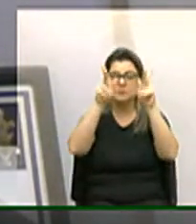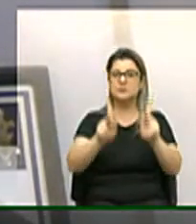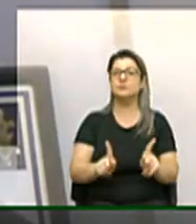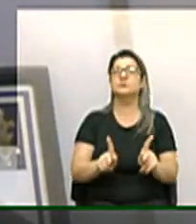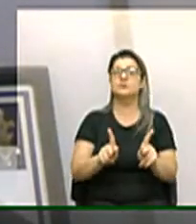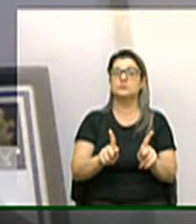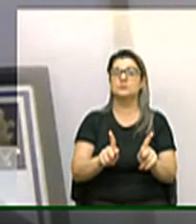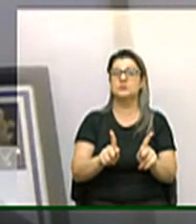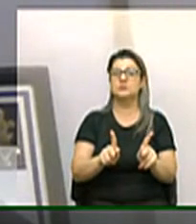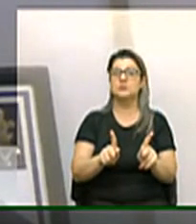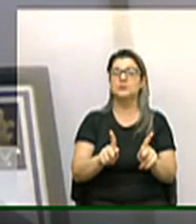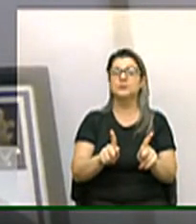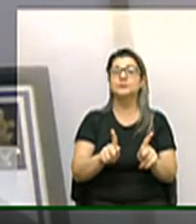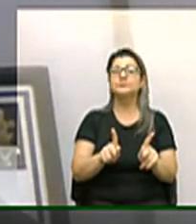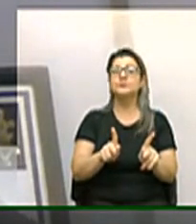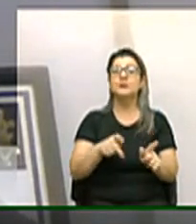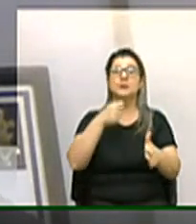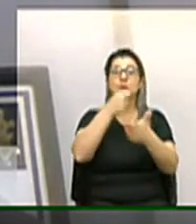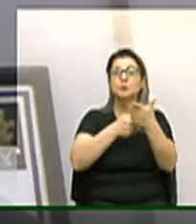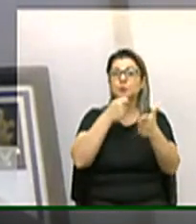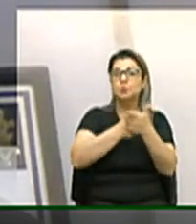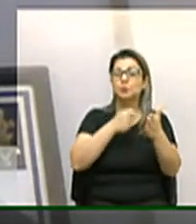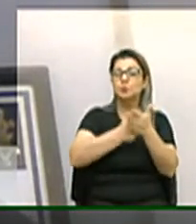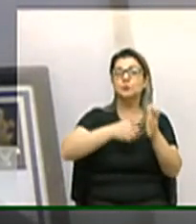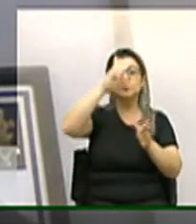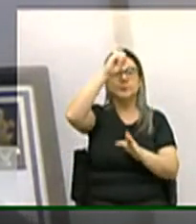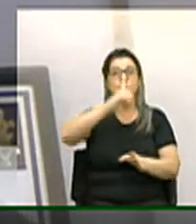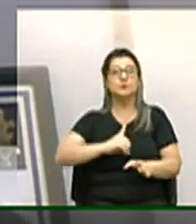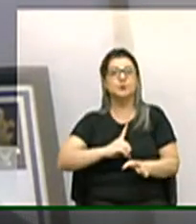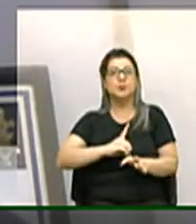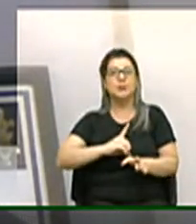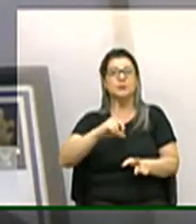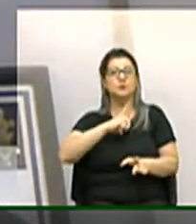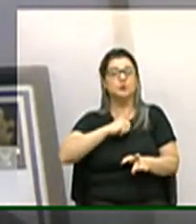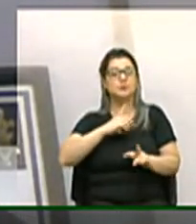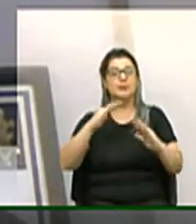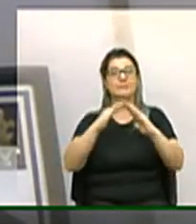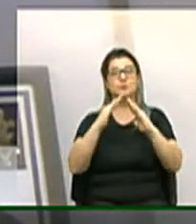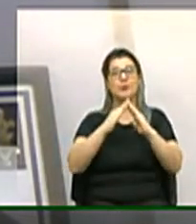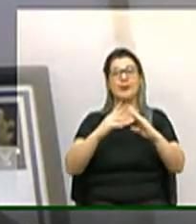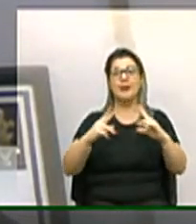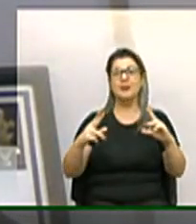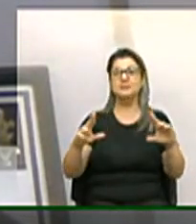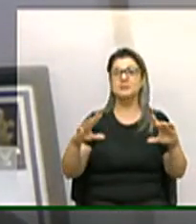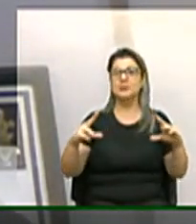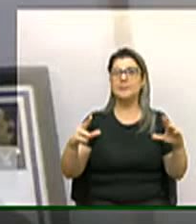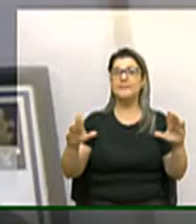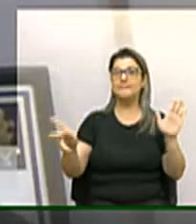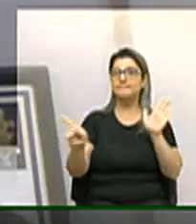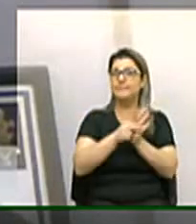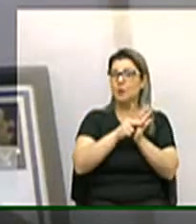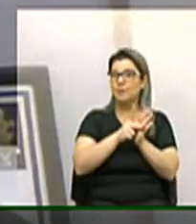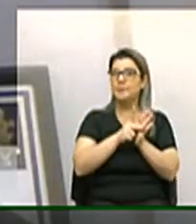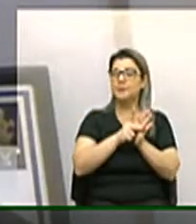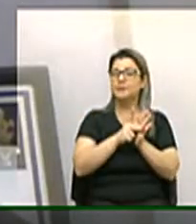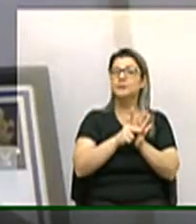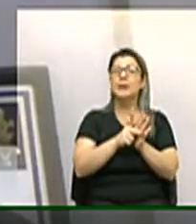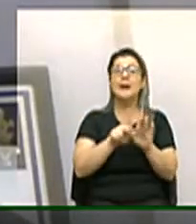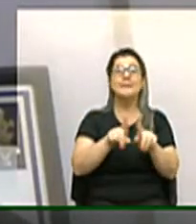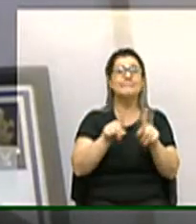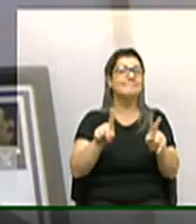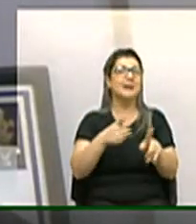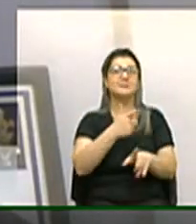que estão a lutar pelo direito de ter a sua casa própria e por terem baixa renda e por não